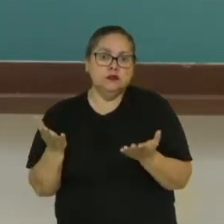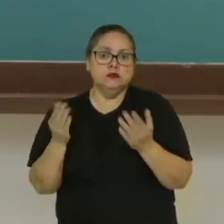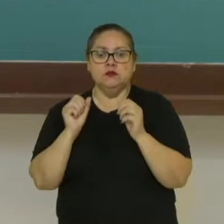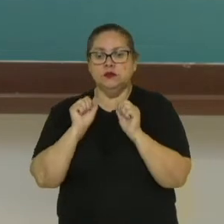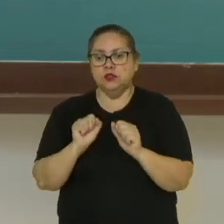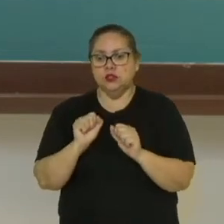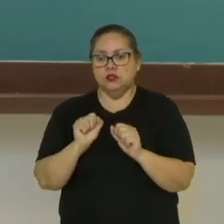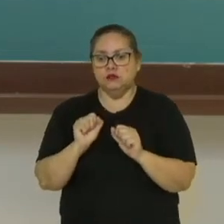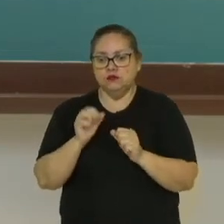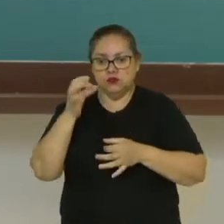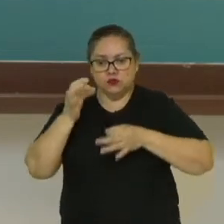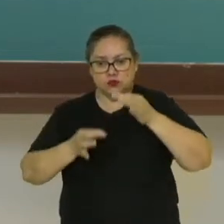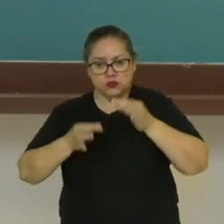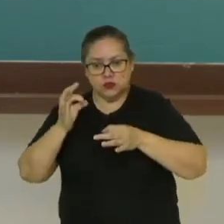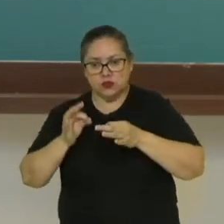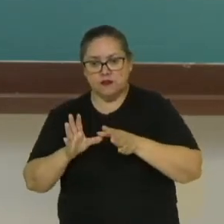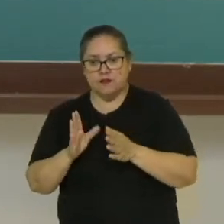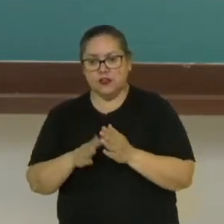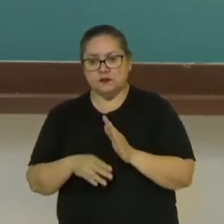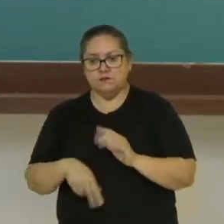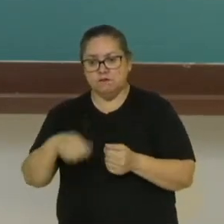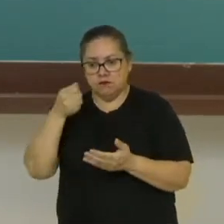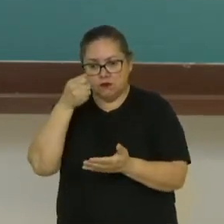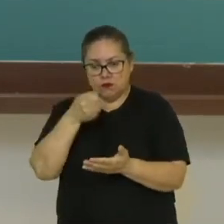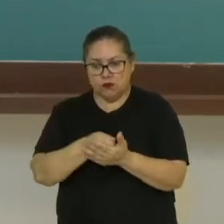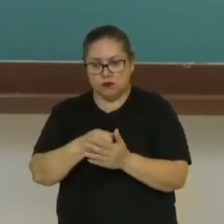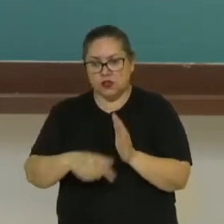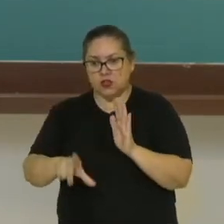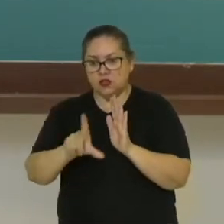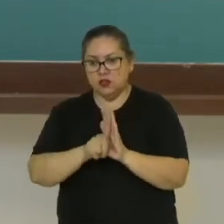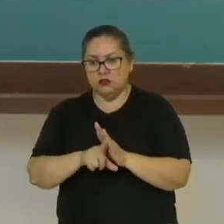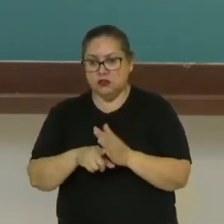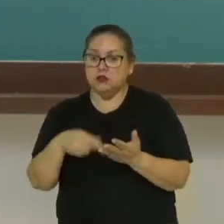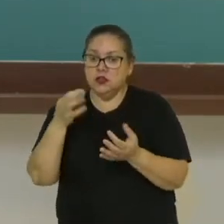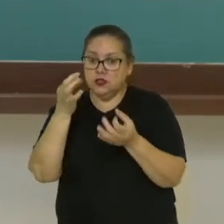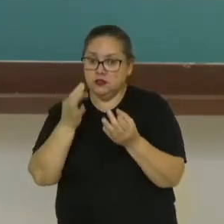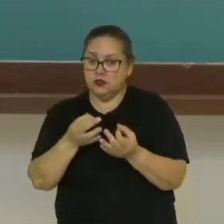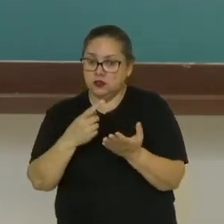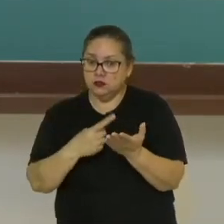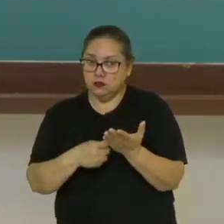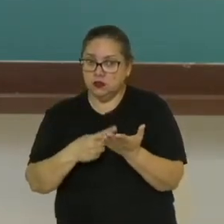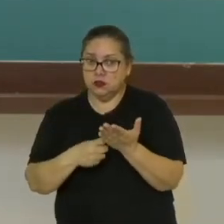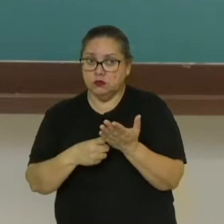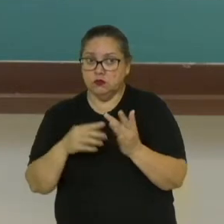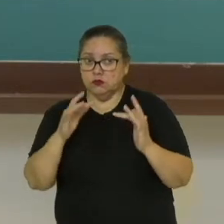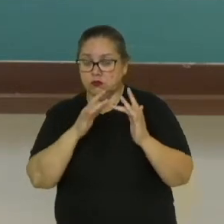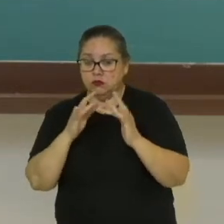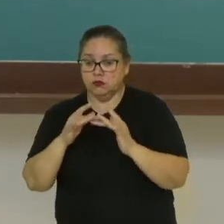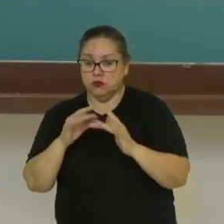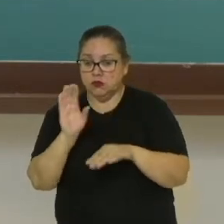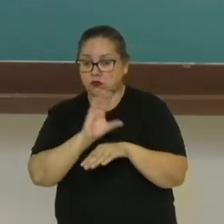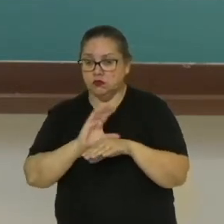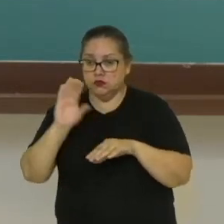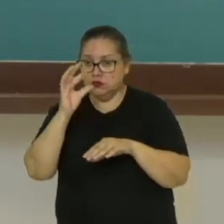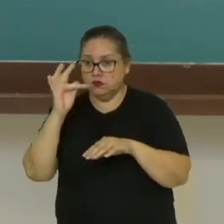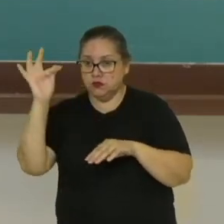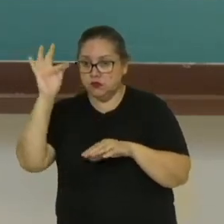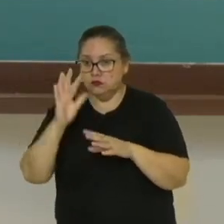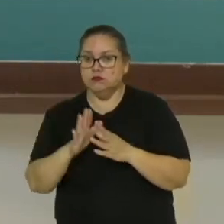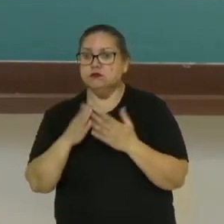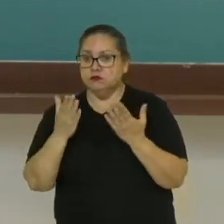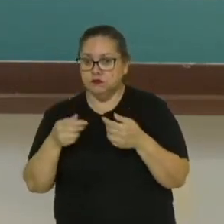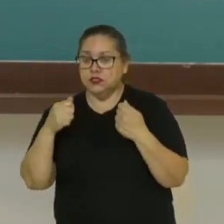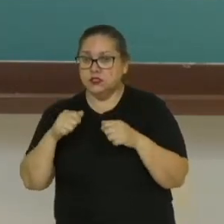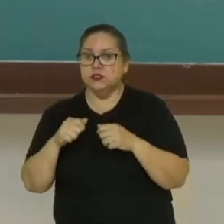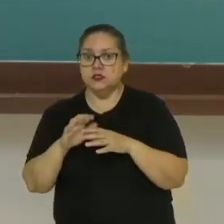Poder Judiciário é aquele poder que faz cumprir as leis, que estejam de acordo com a Constituição. Então, toda a criação de leis, ela tem que ser constitucional. Por